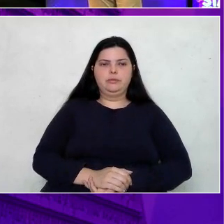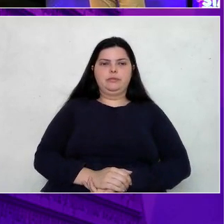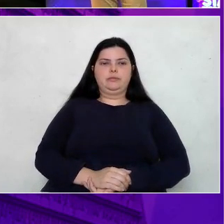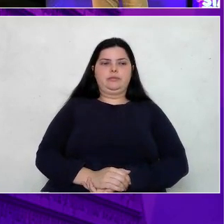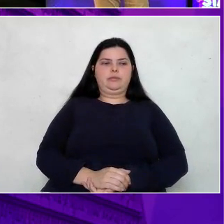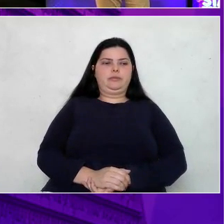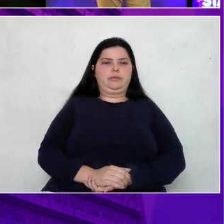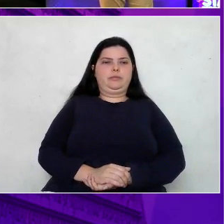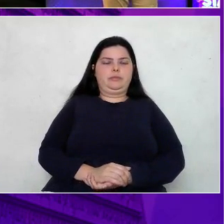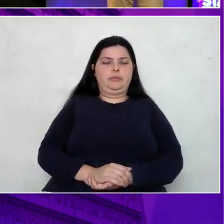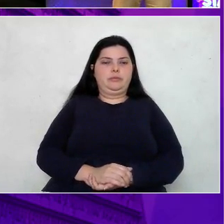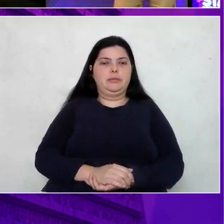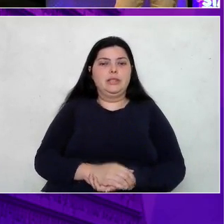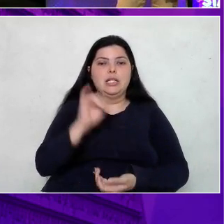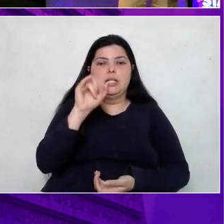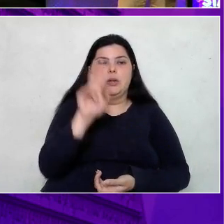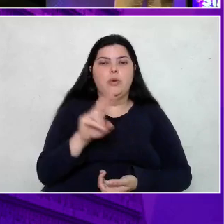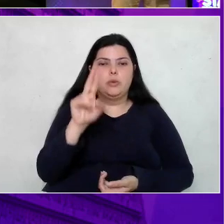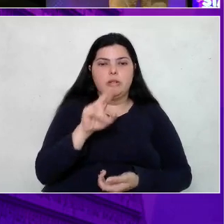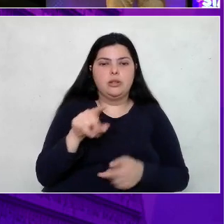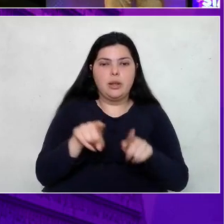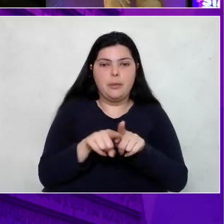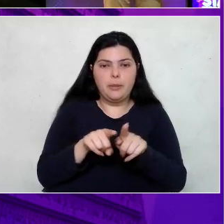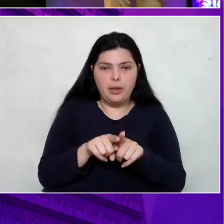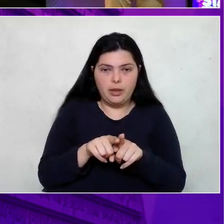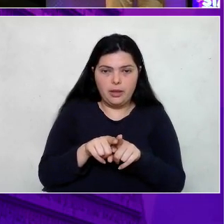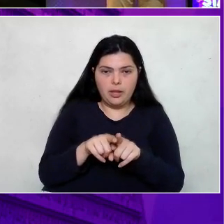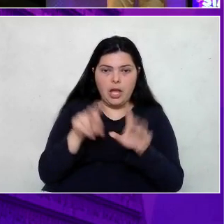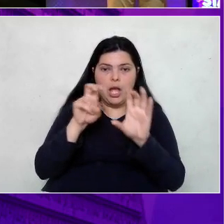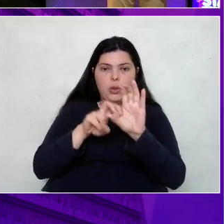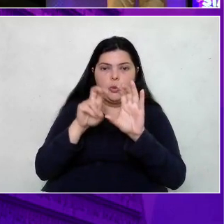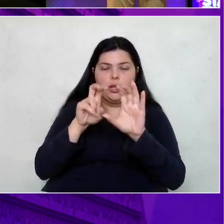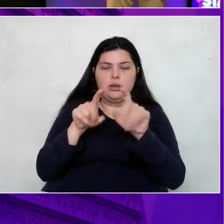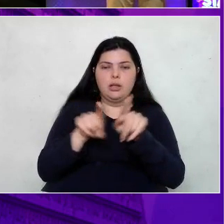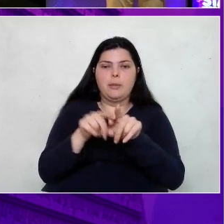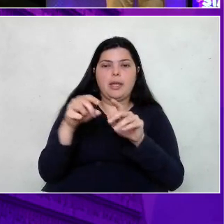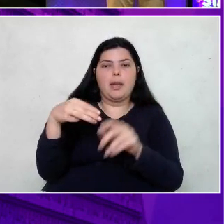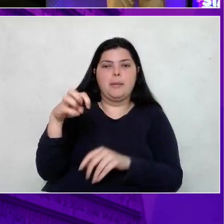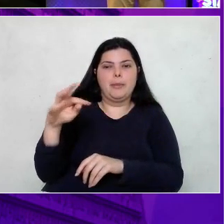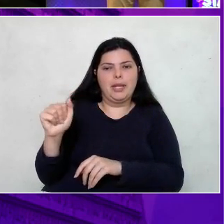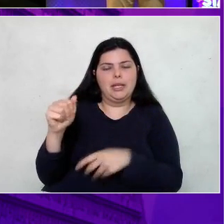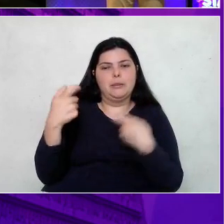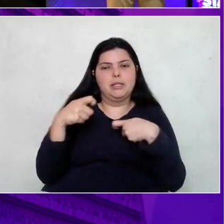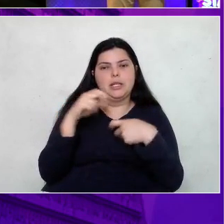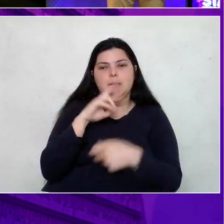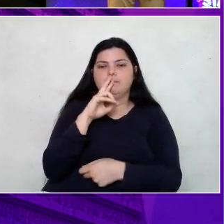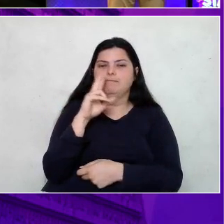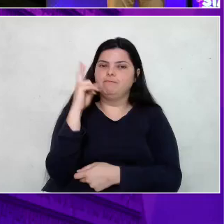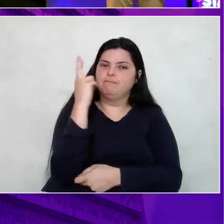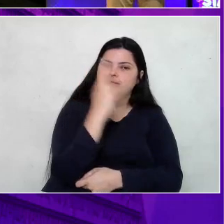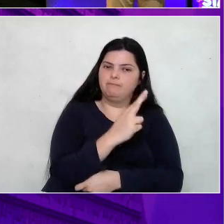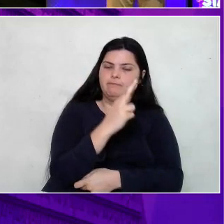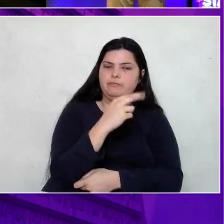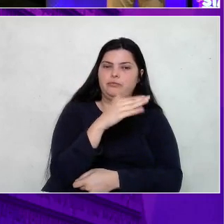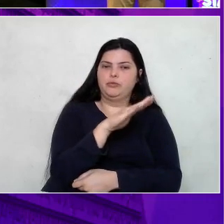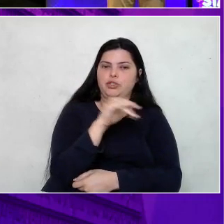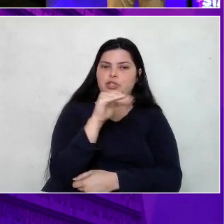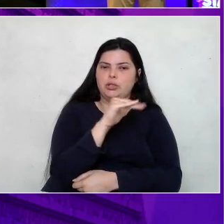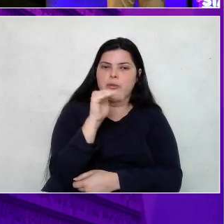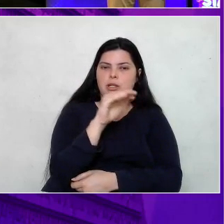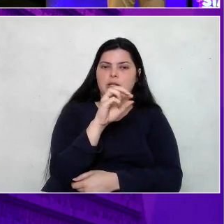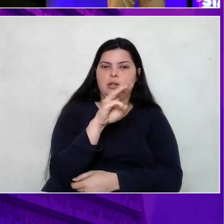Se eu estiver utilizando a Twilio especificamente, ou também a própria meta, a gente tem que responder todas as chamadas do webhook,